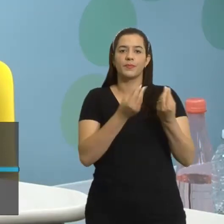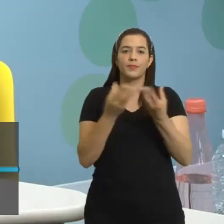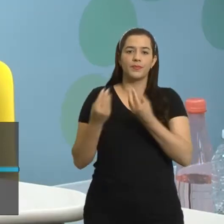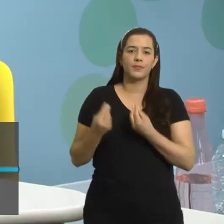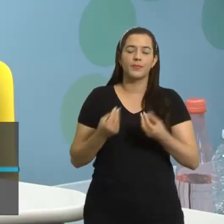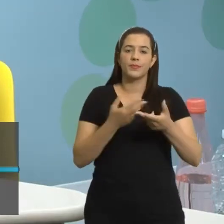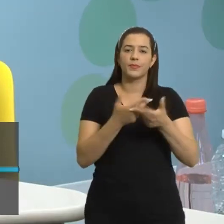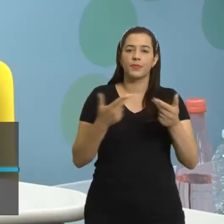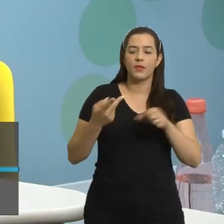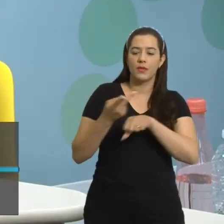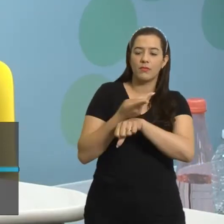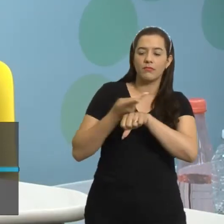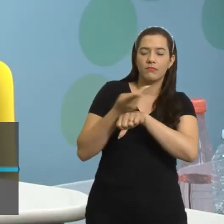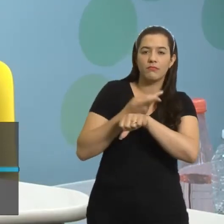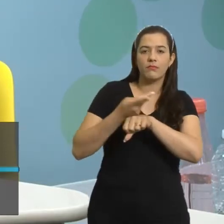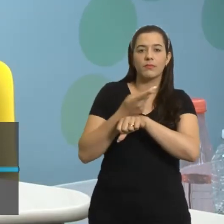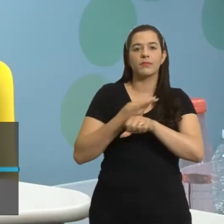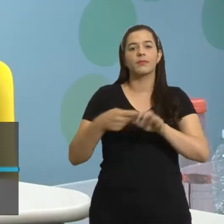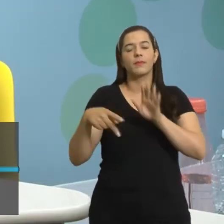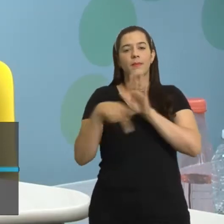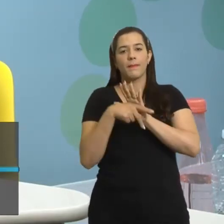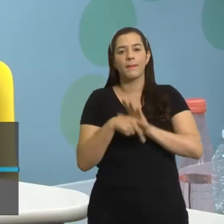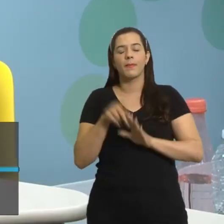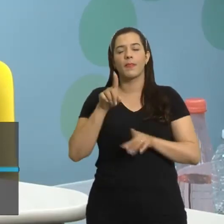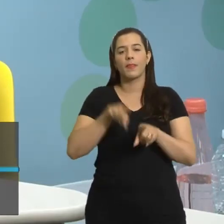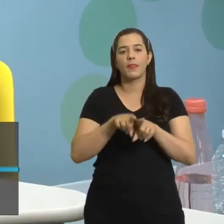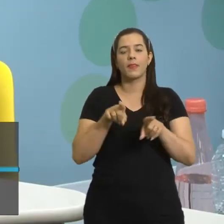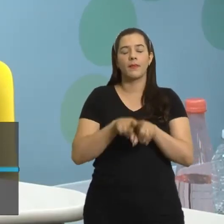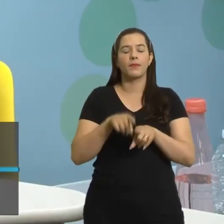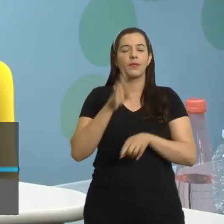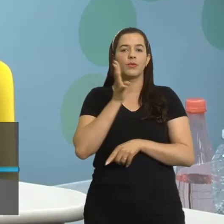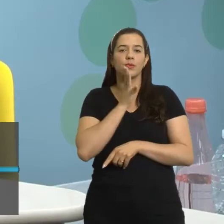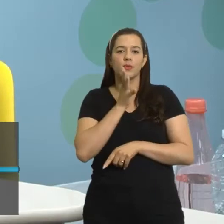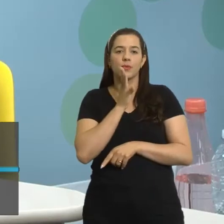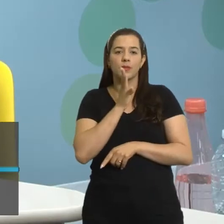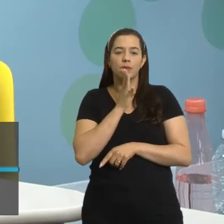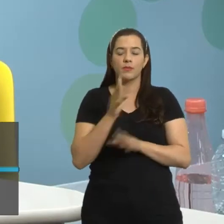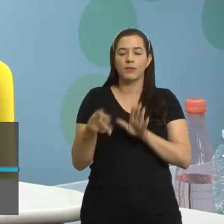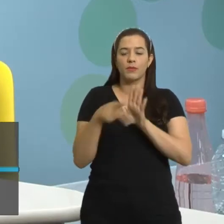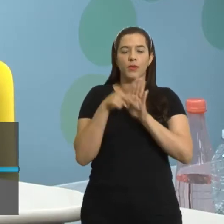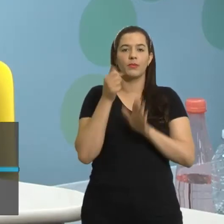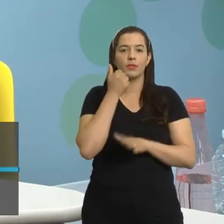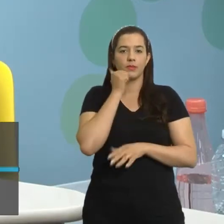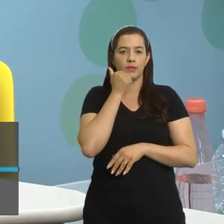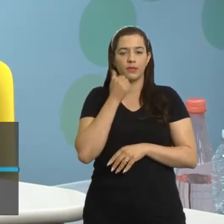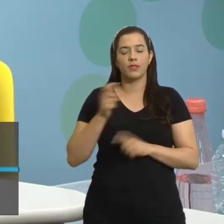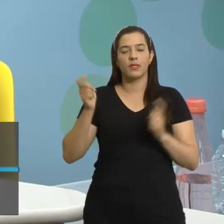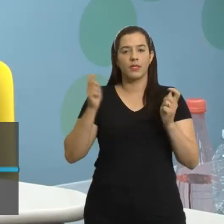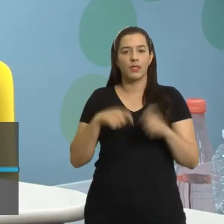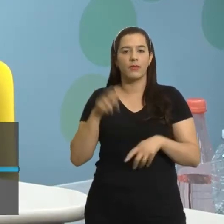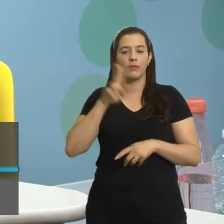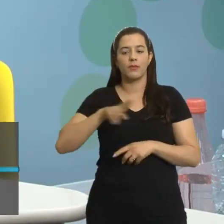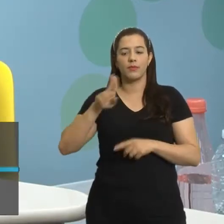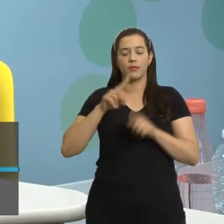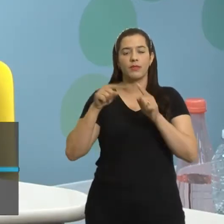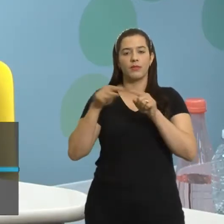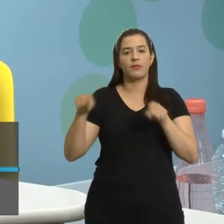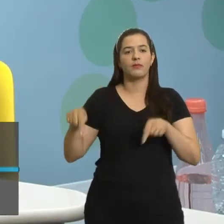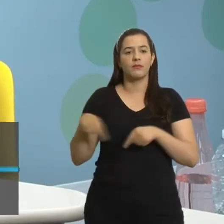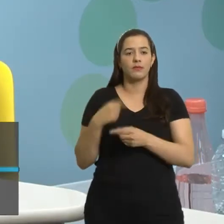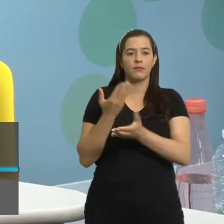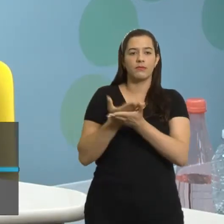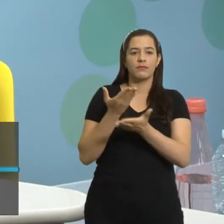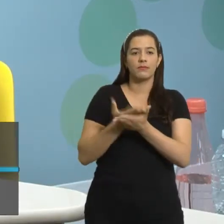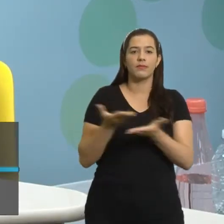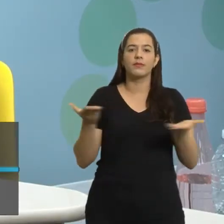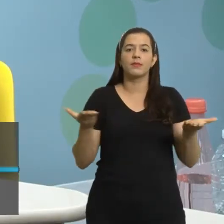de investigação científica e de conhecimento científico que podem ser utilizadas em sala de aula, eu gostaria